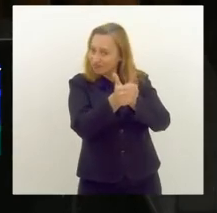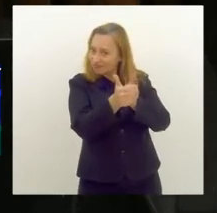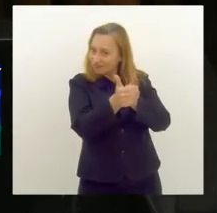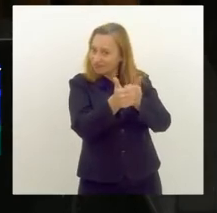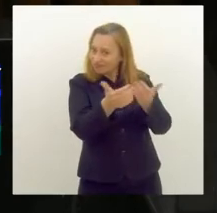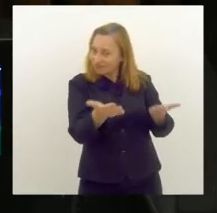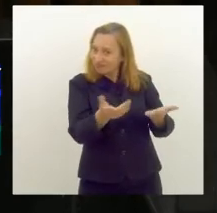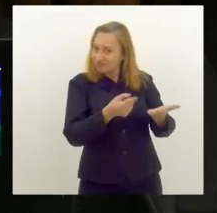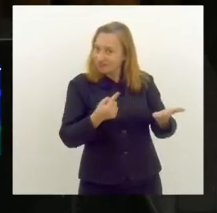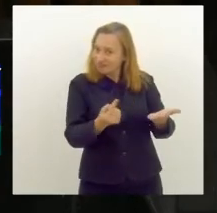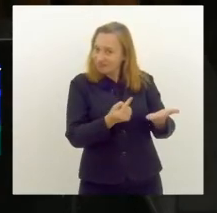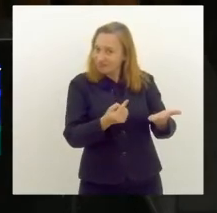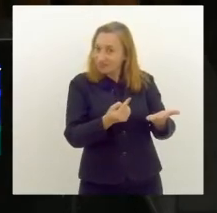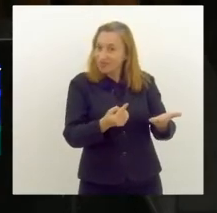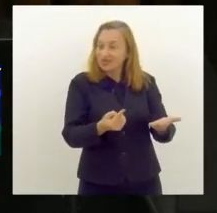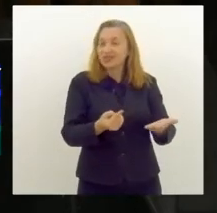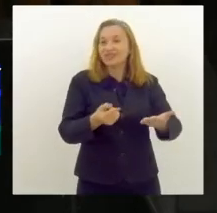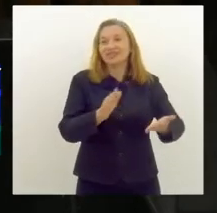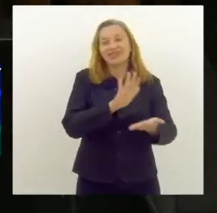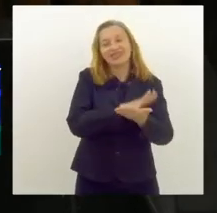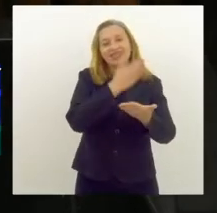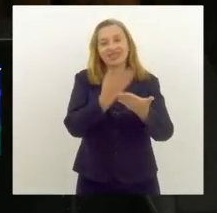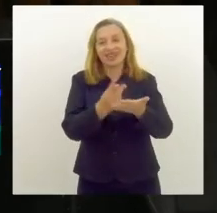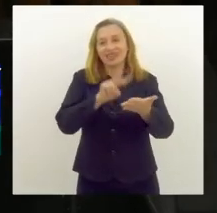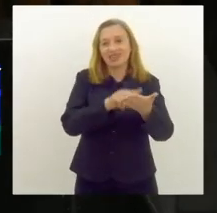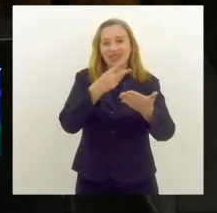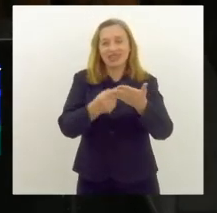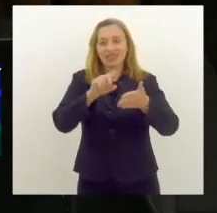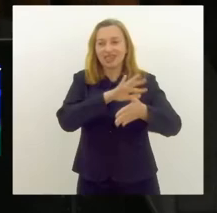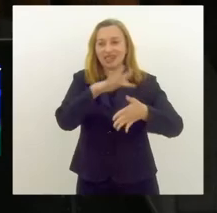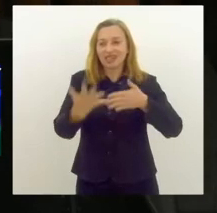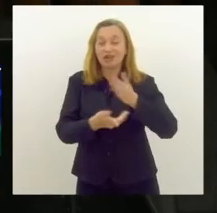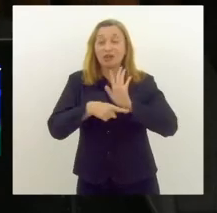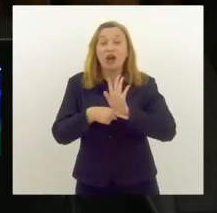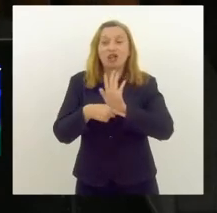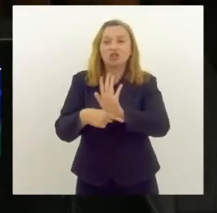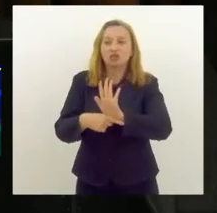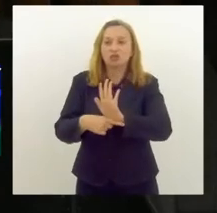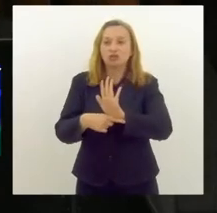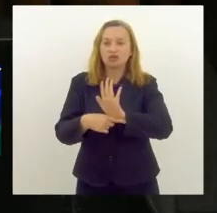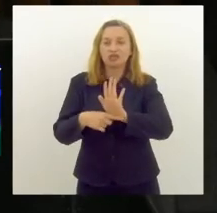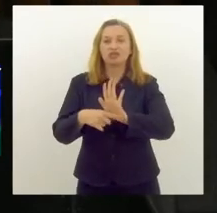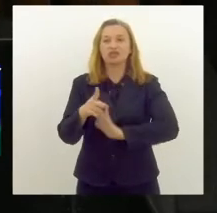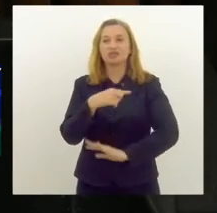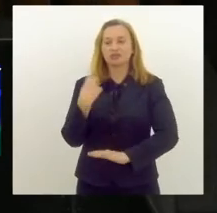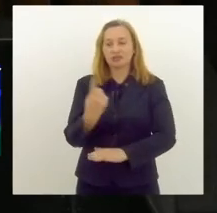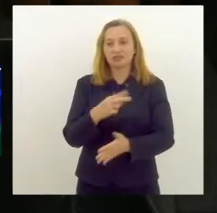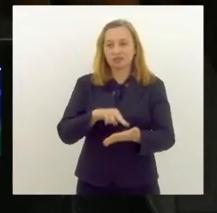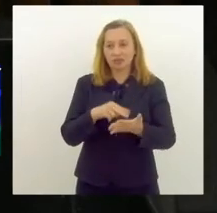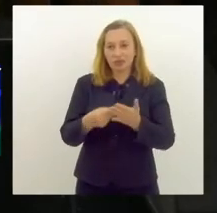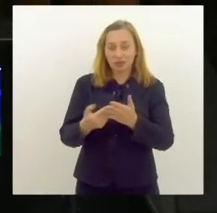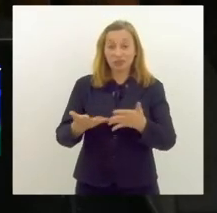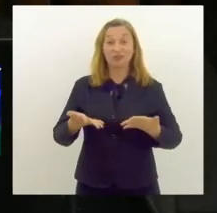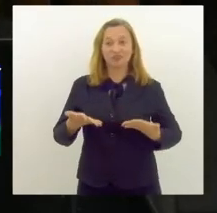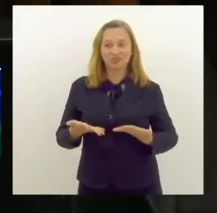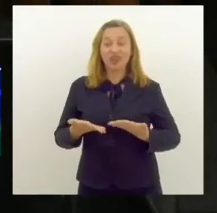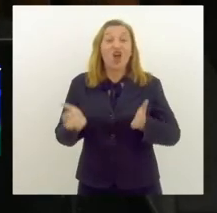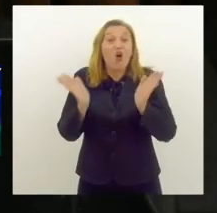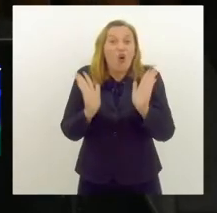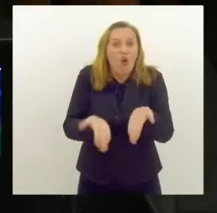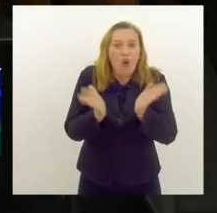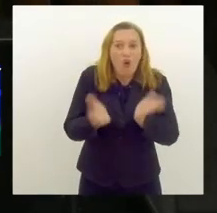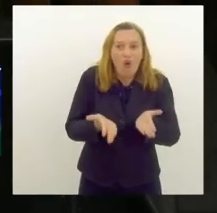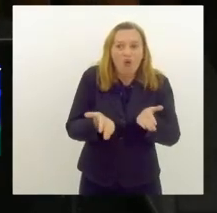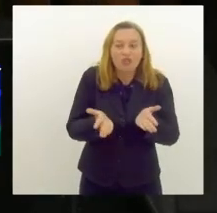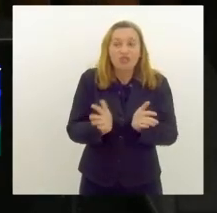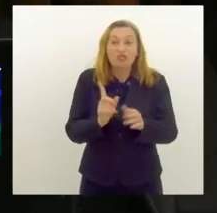redes sociais e a intérprete de Libras, que nos ajuda muito nas traduções. Eu acho que hoje o